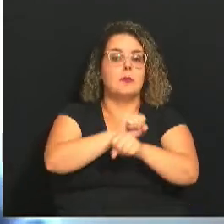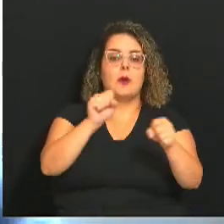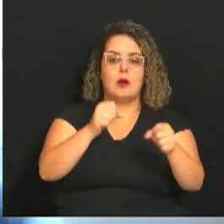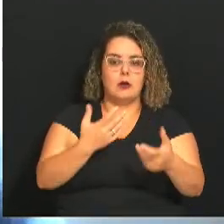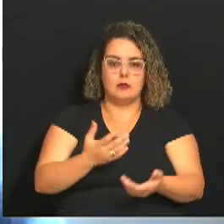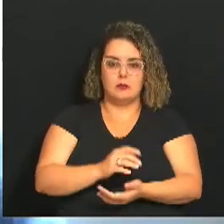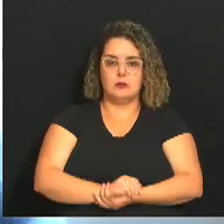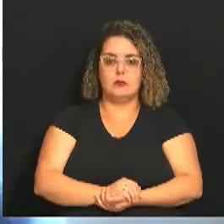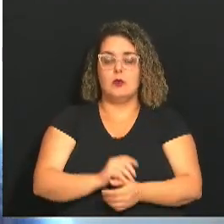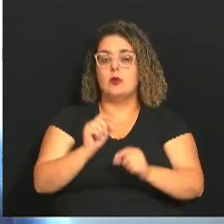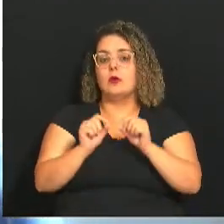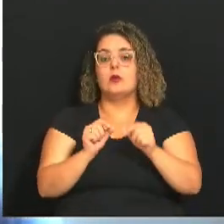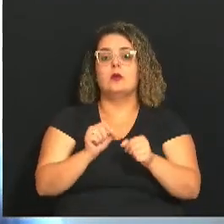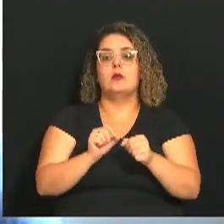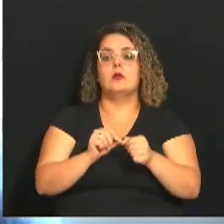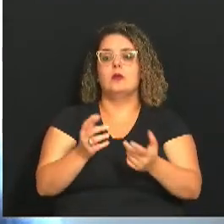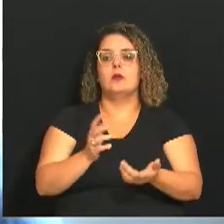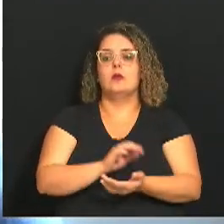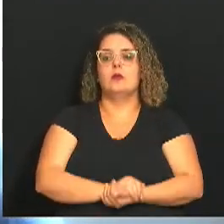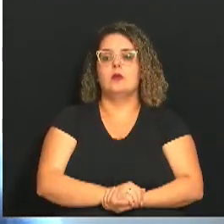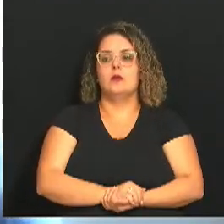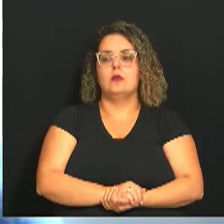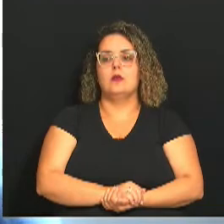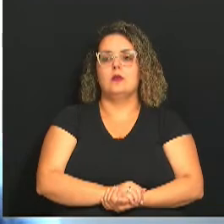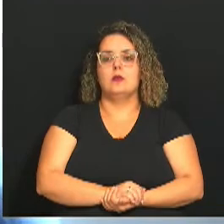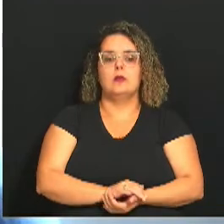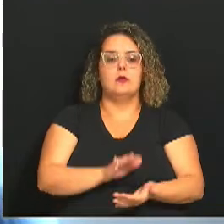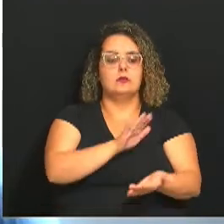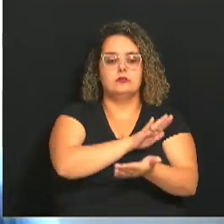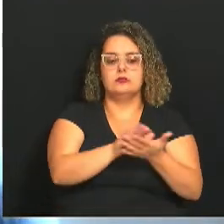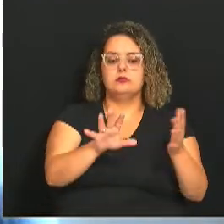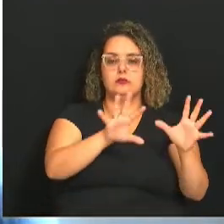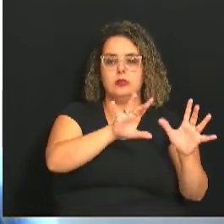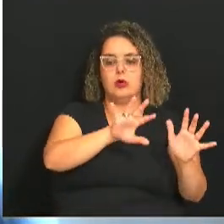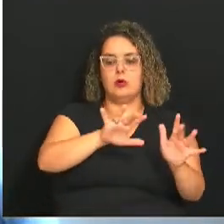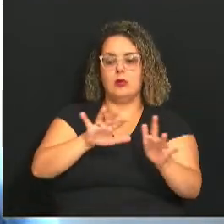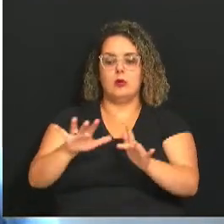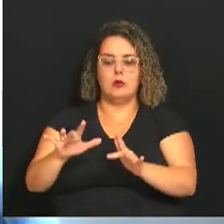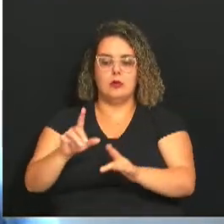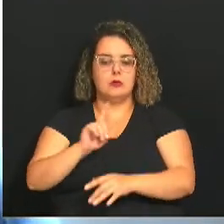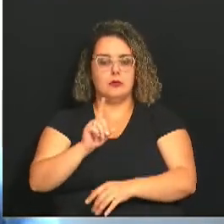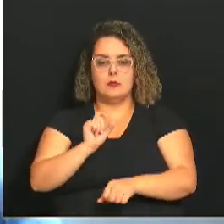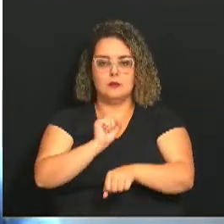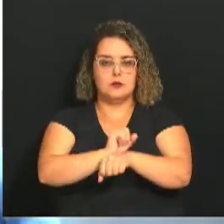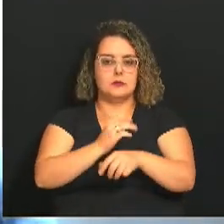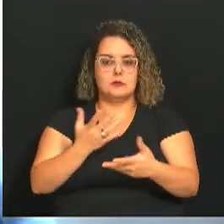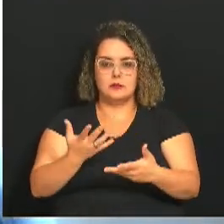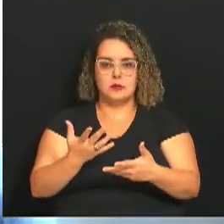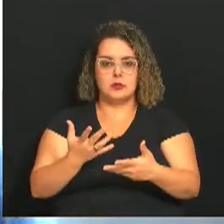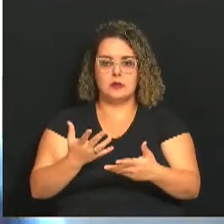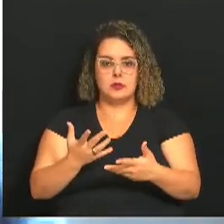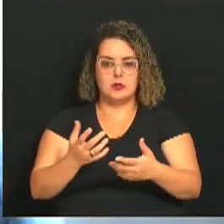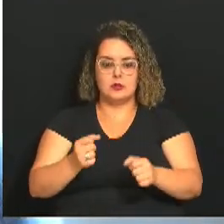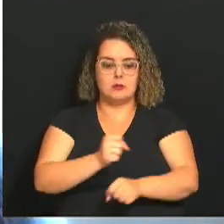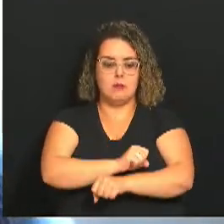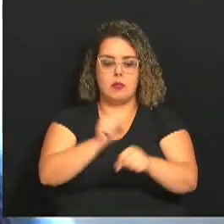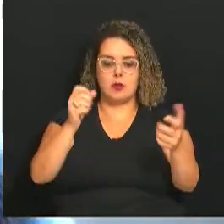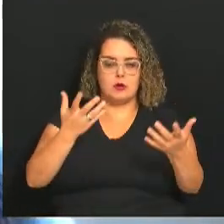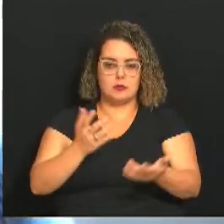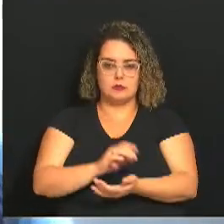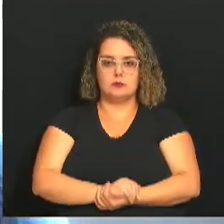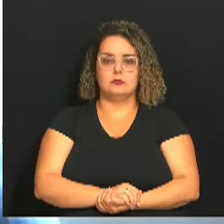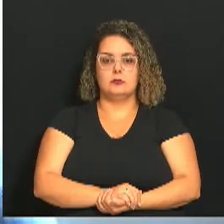que faz? Tem a ameaça de uma bomba, evacua, a gente não vai esperar o negócio explodir. Né? E em meteorologia, assim, a gente tem